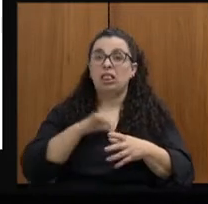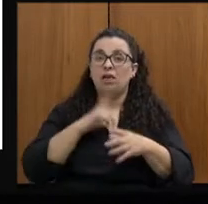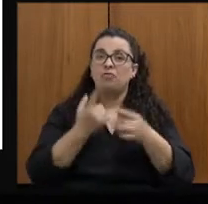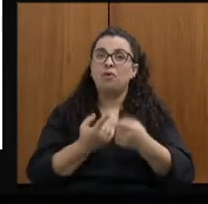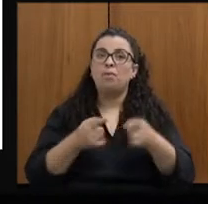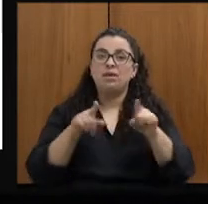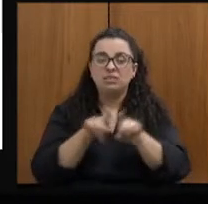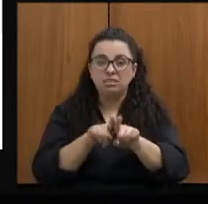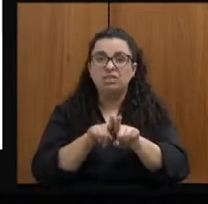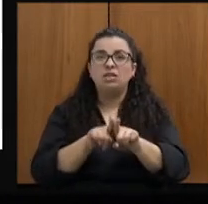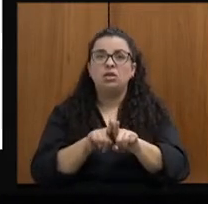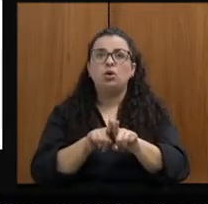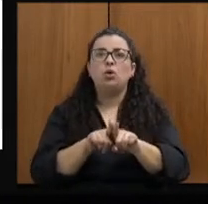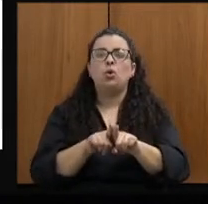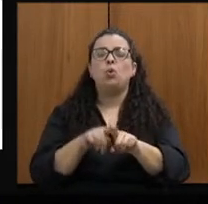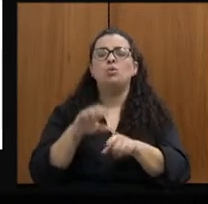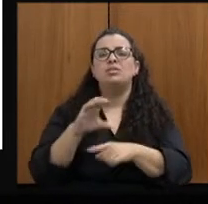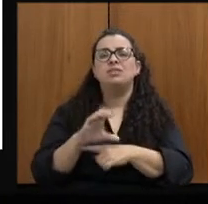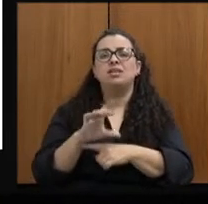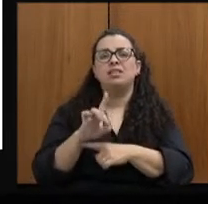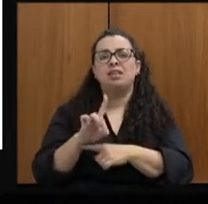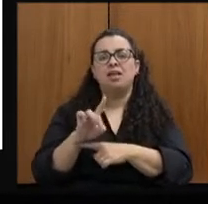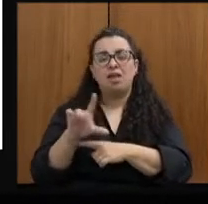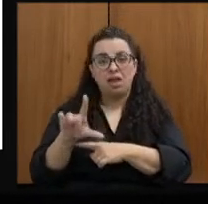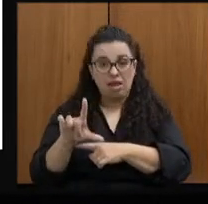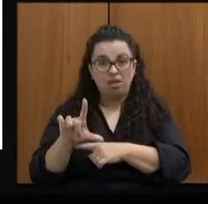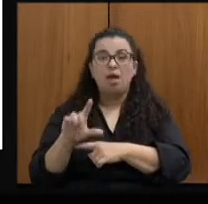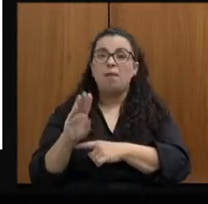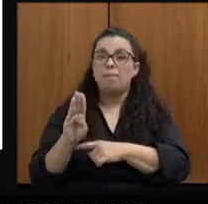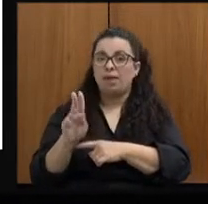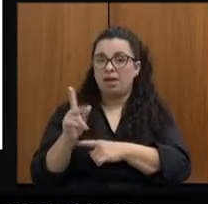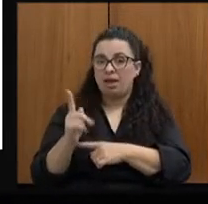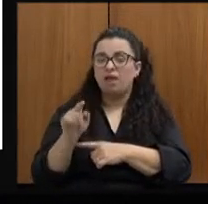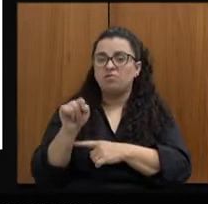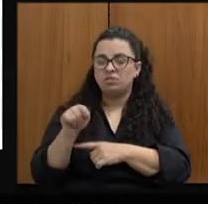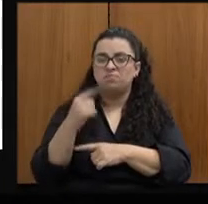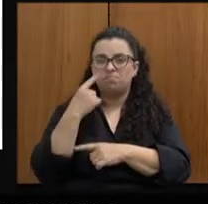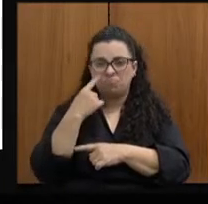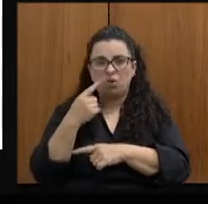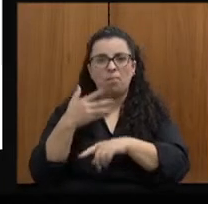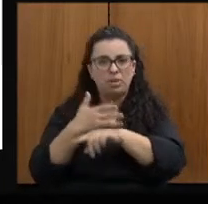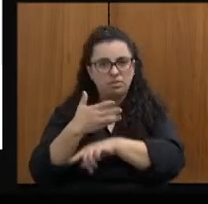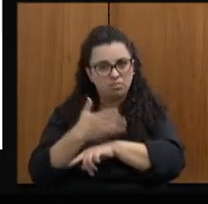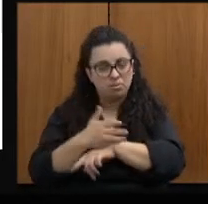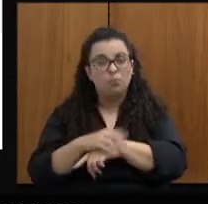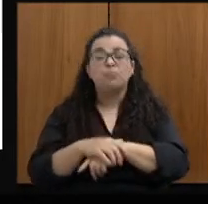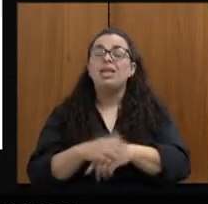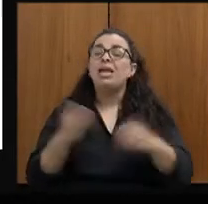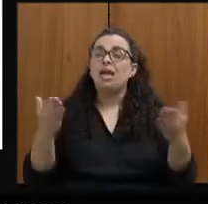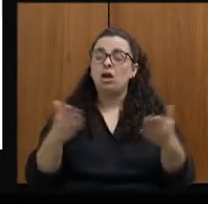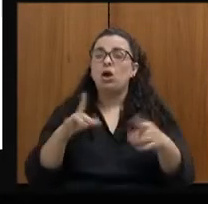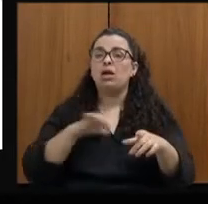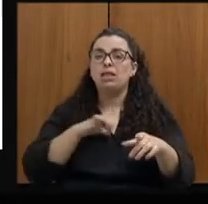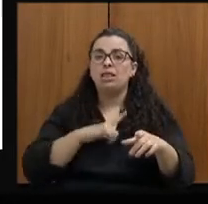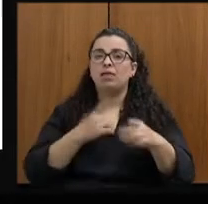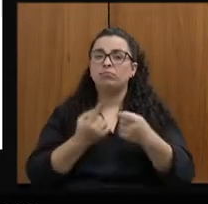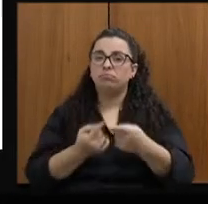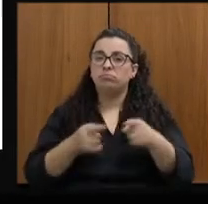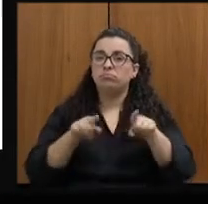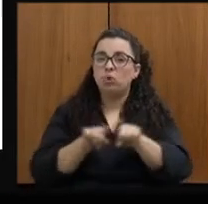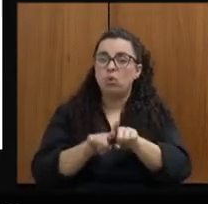parceria com o CDLBH, no qual a senhora participou bem, e também agora nós estamos com uma cooperação com a